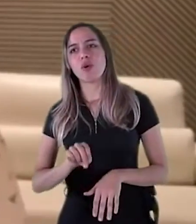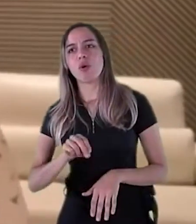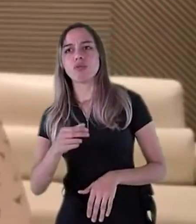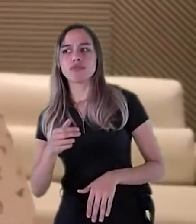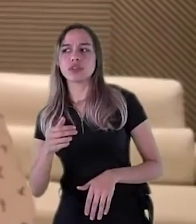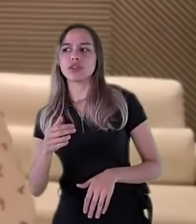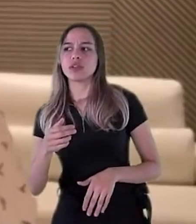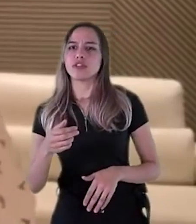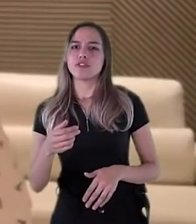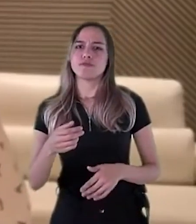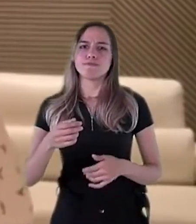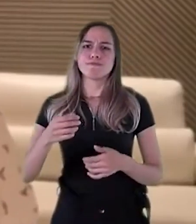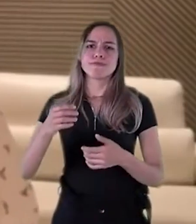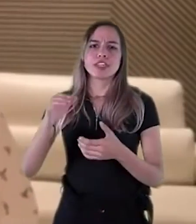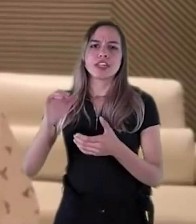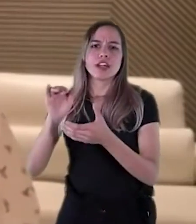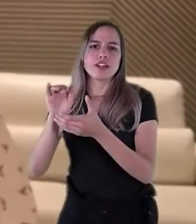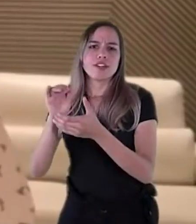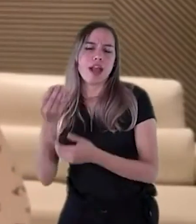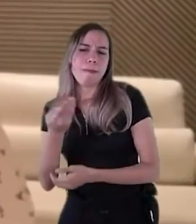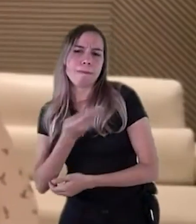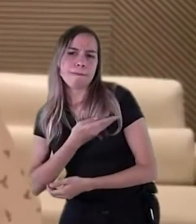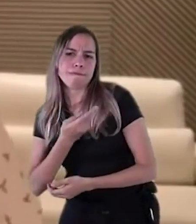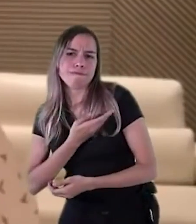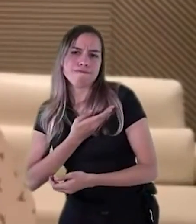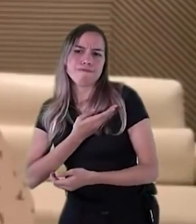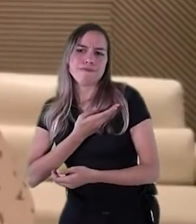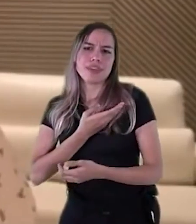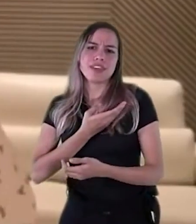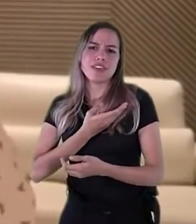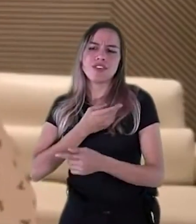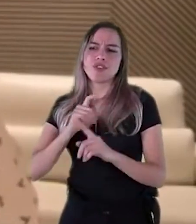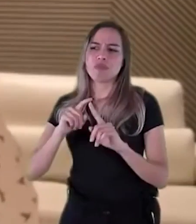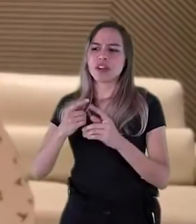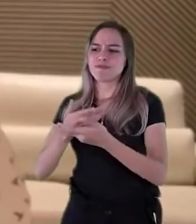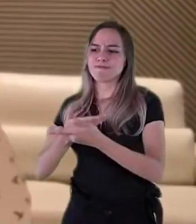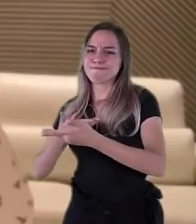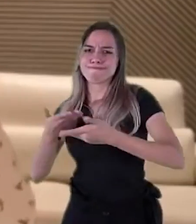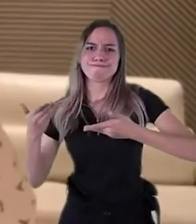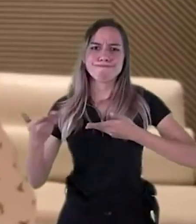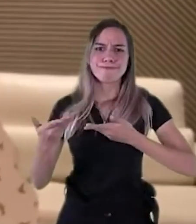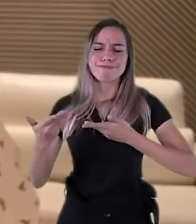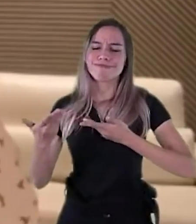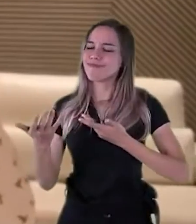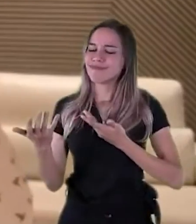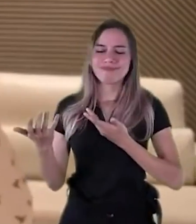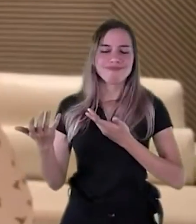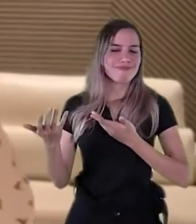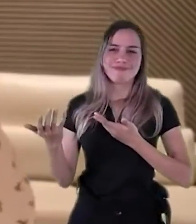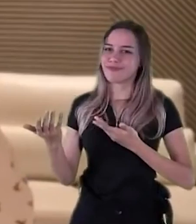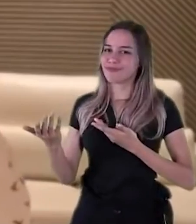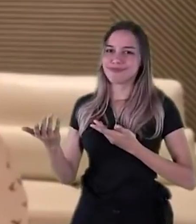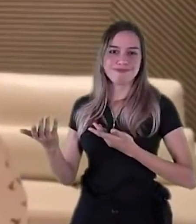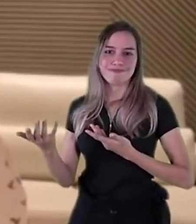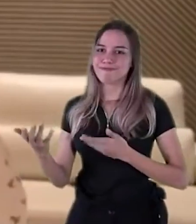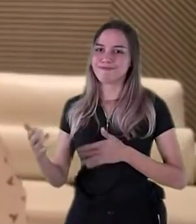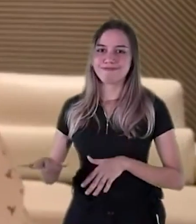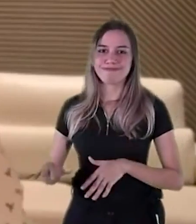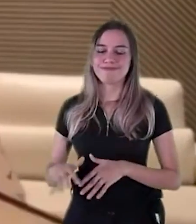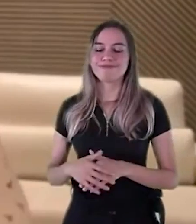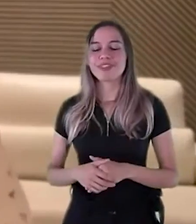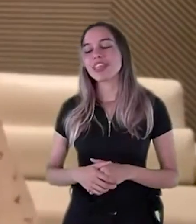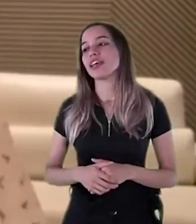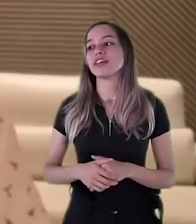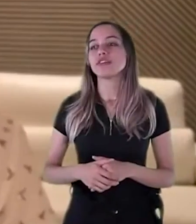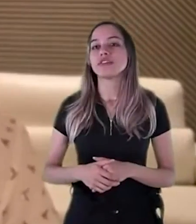tão precioso e de repente você percebe que não era recíproco, que somente você valorizava aquele vínculo.